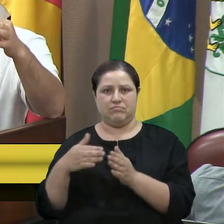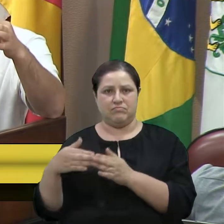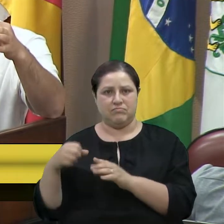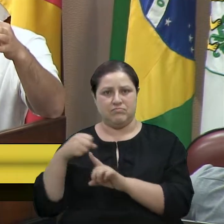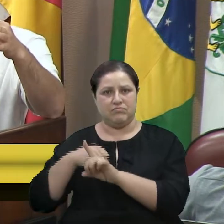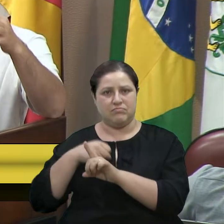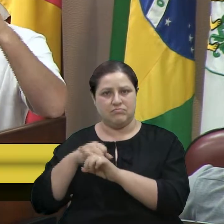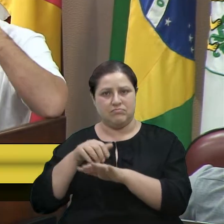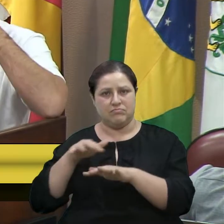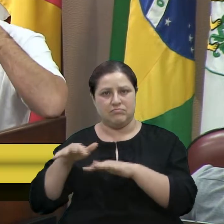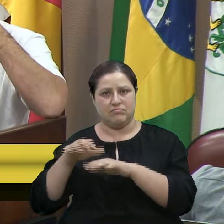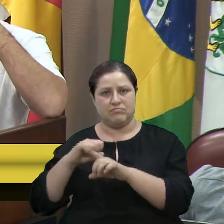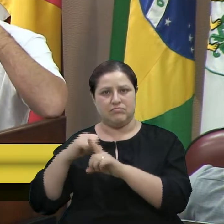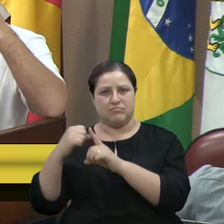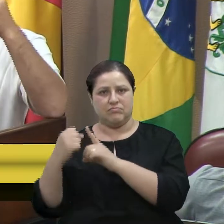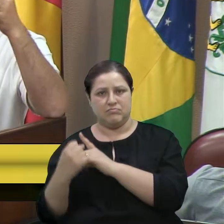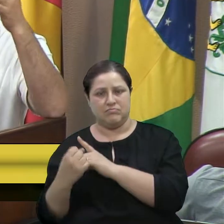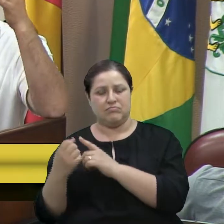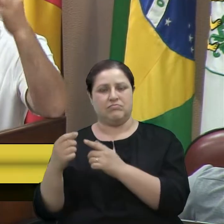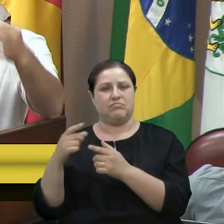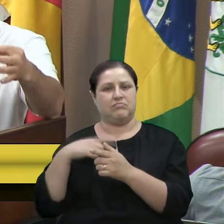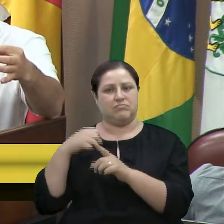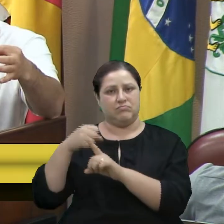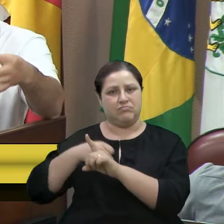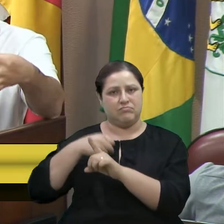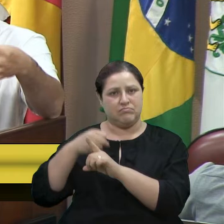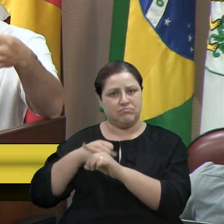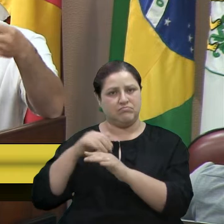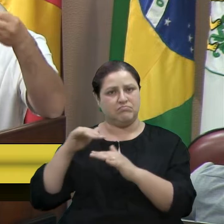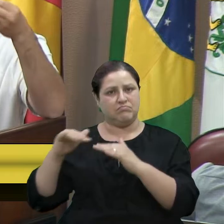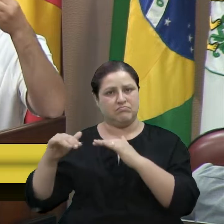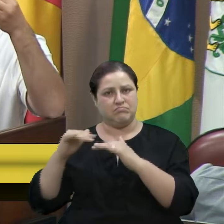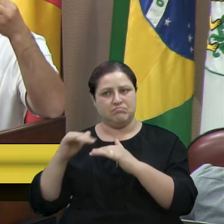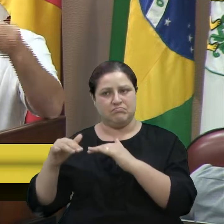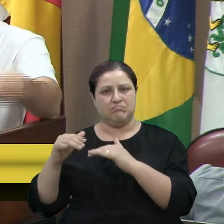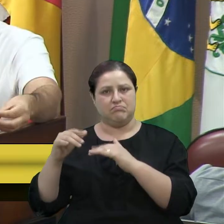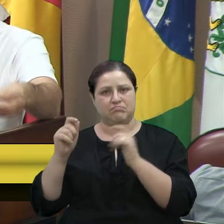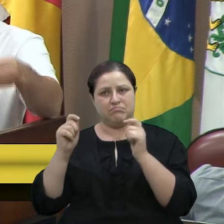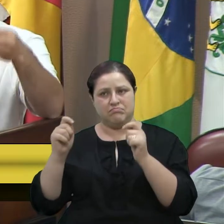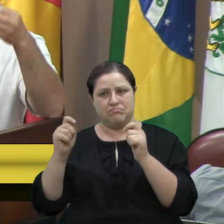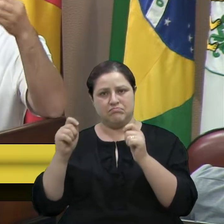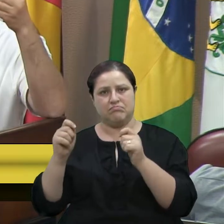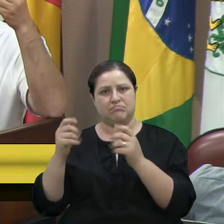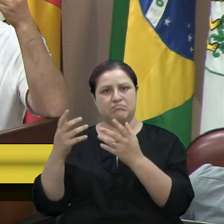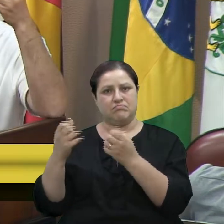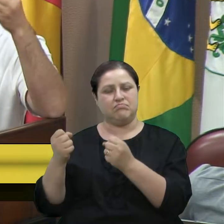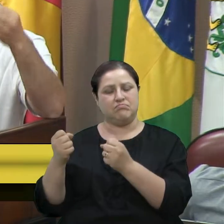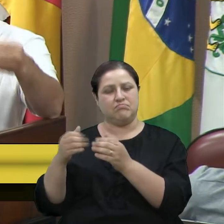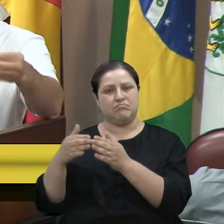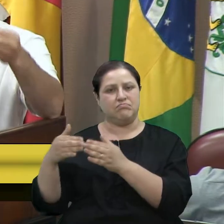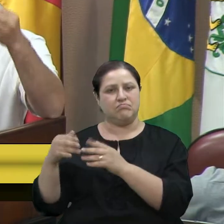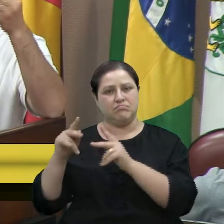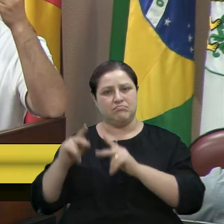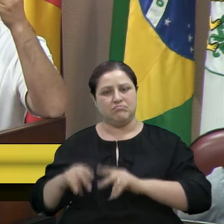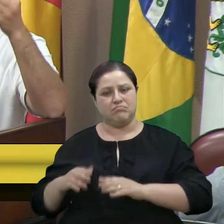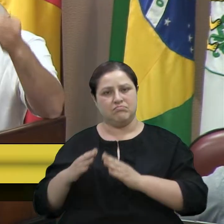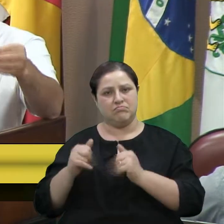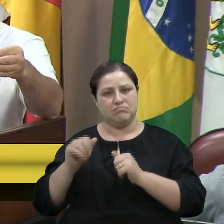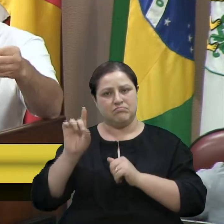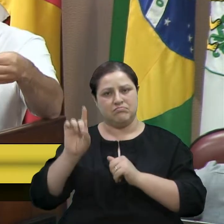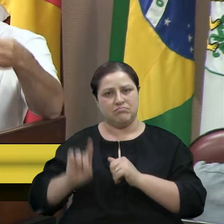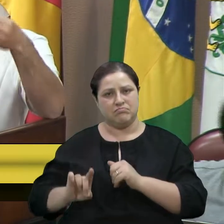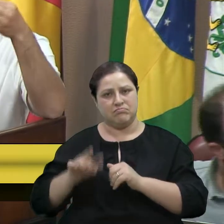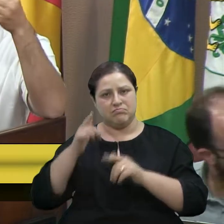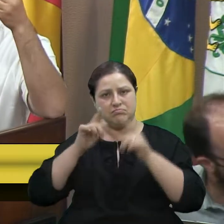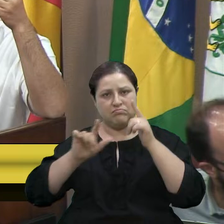movimentos sociais, defensor de lutas, de manifestações, das pessoas poderem reivindicar seus direitos, suas